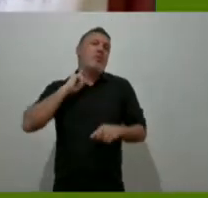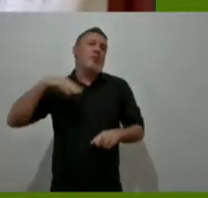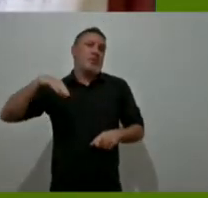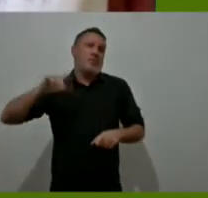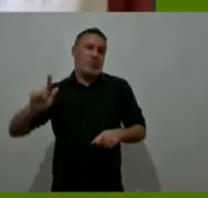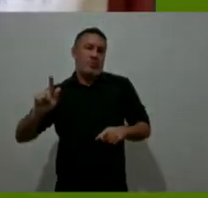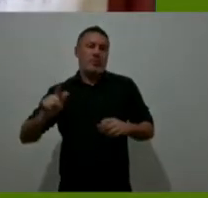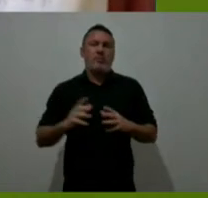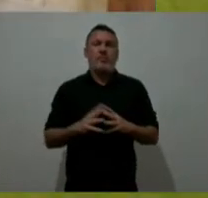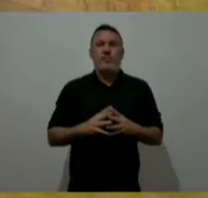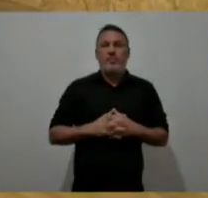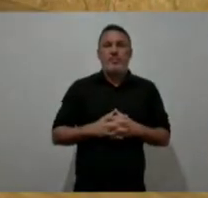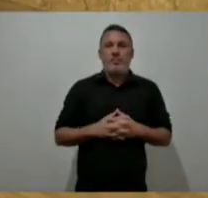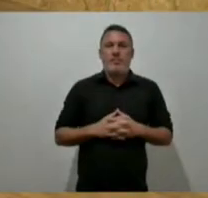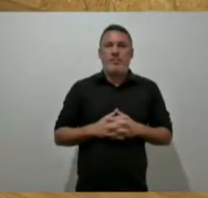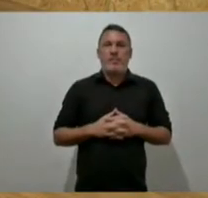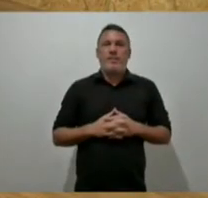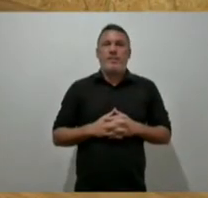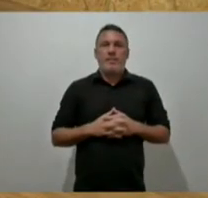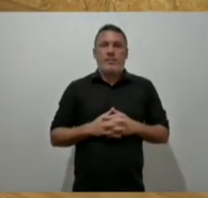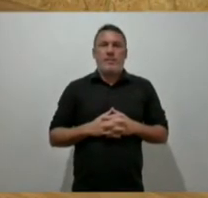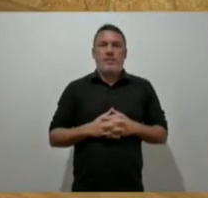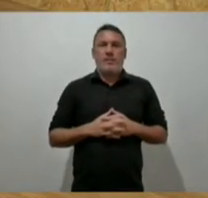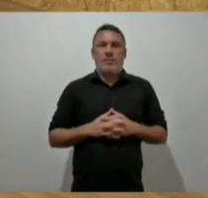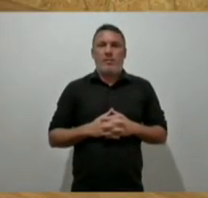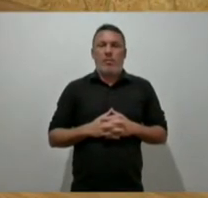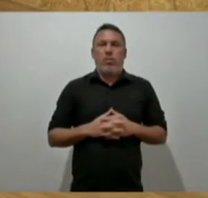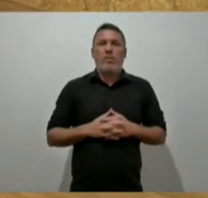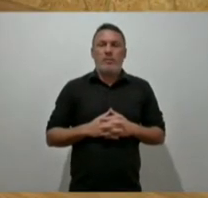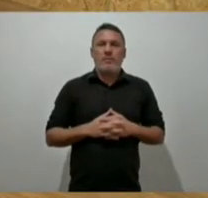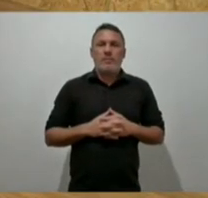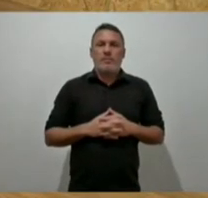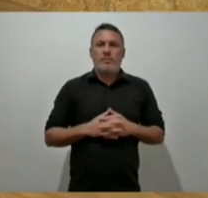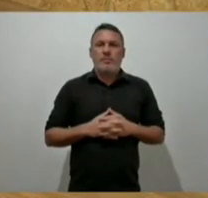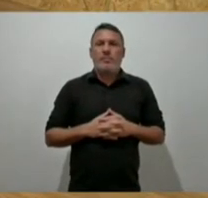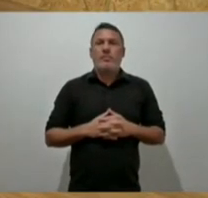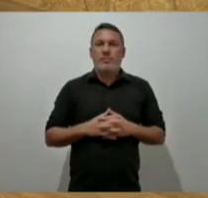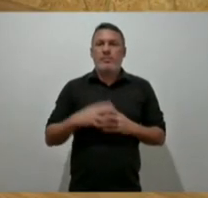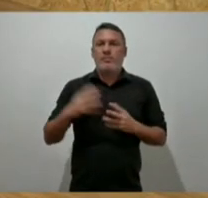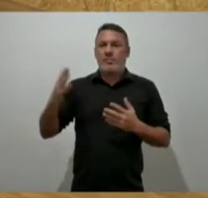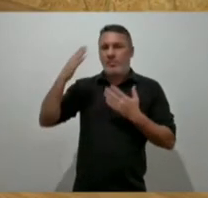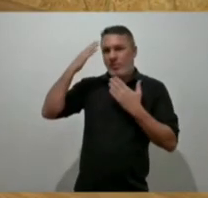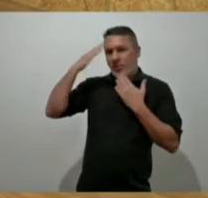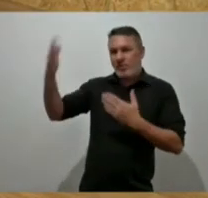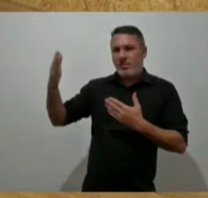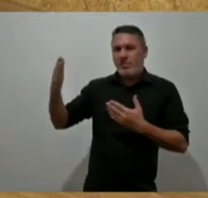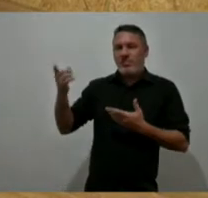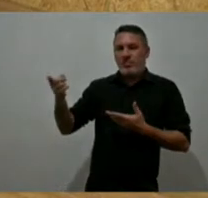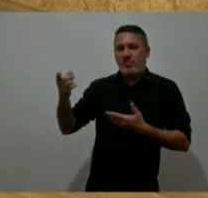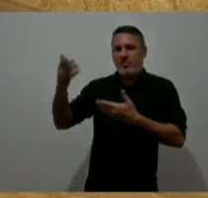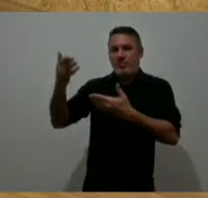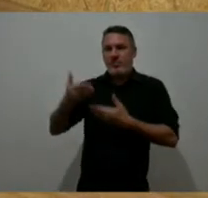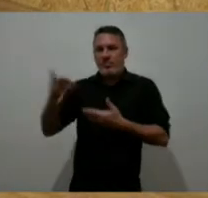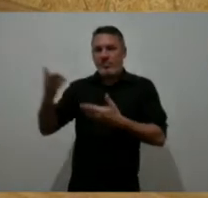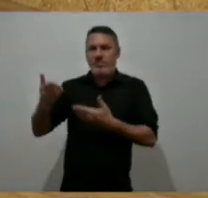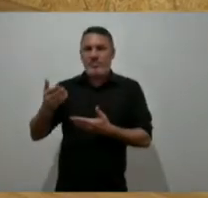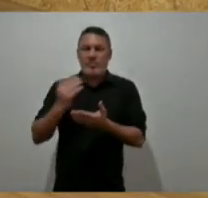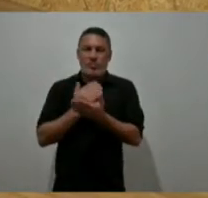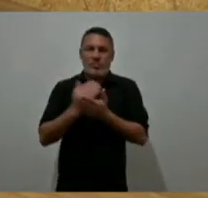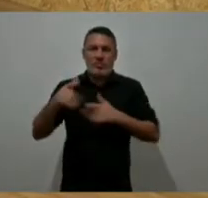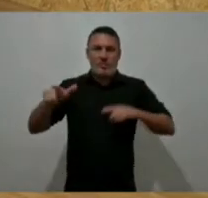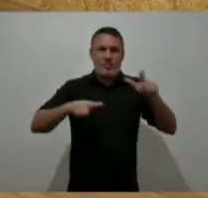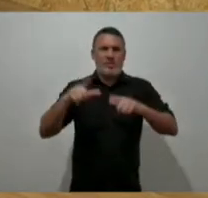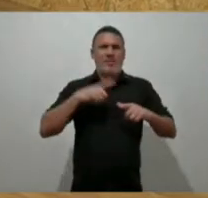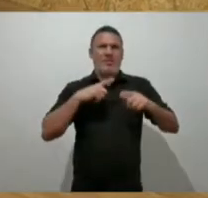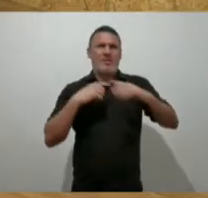Bacana, Sebastião, muito obrigado pela fala inicial. Agora, tem uma série de empresários nos assistindo, Sebastião, e eu queria que